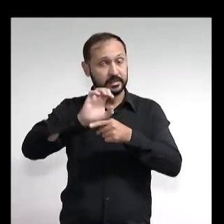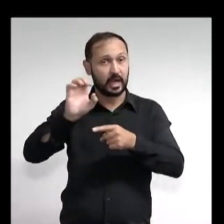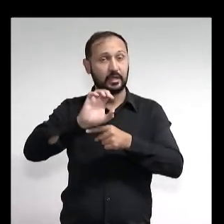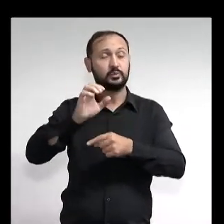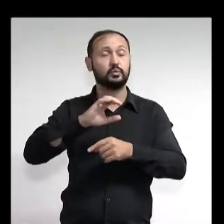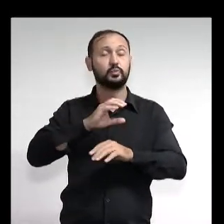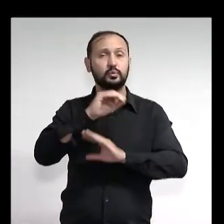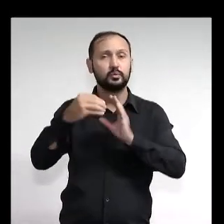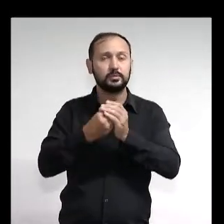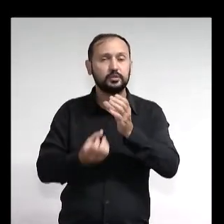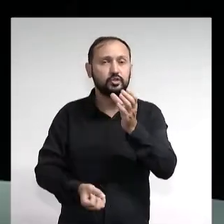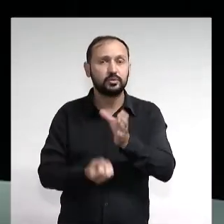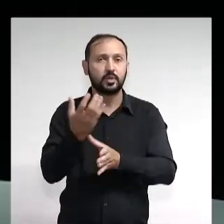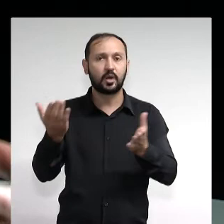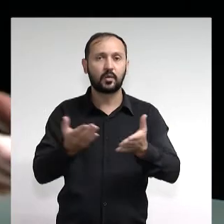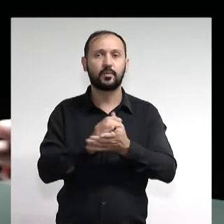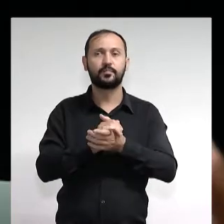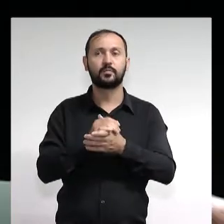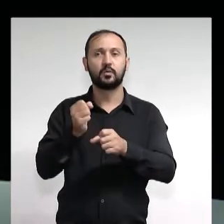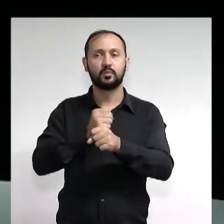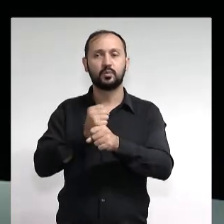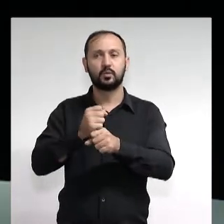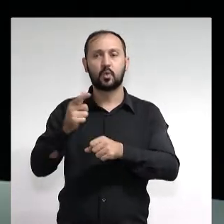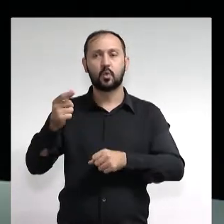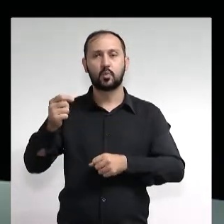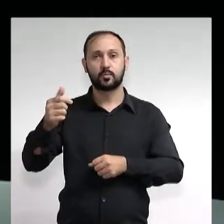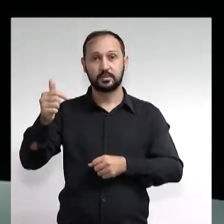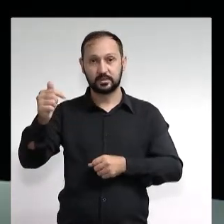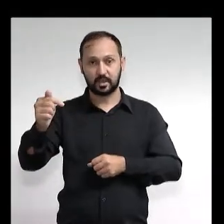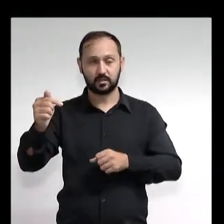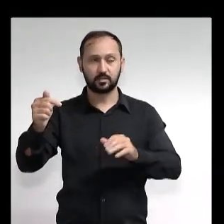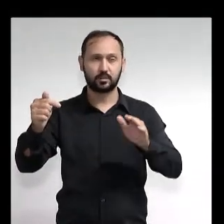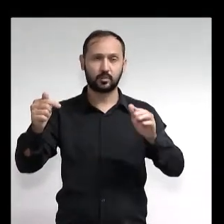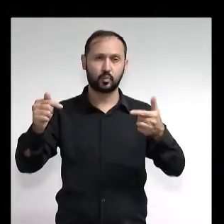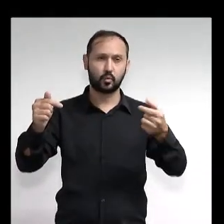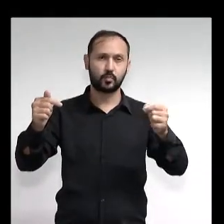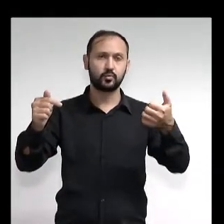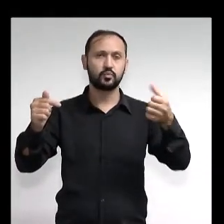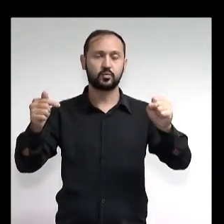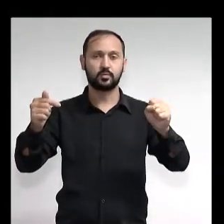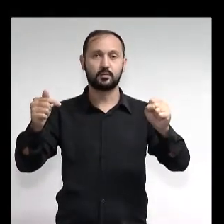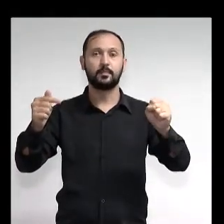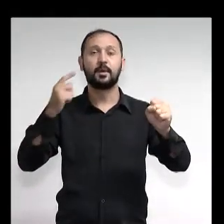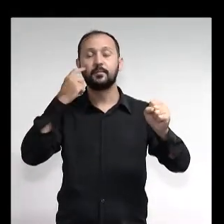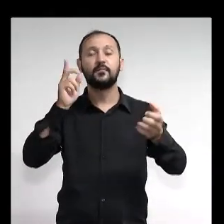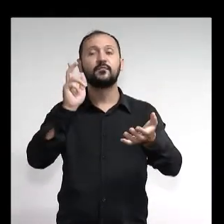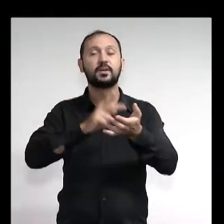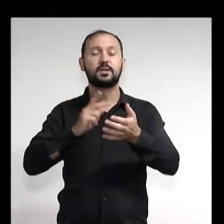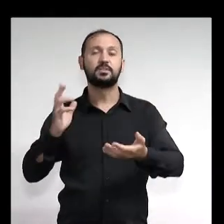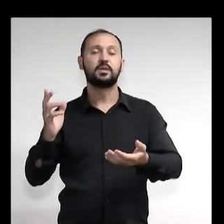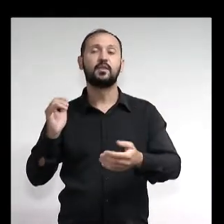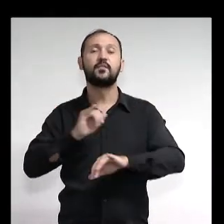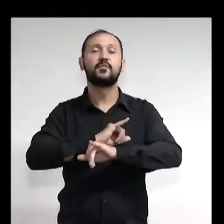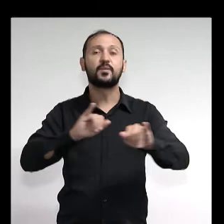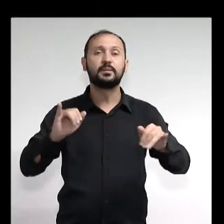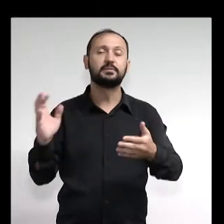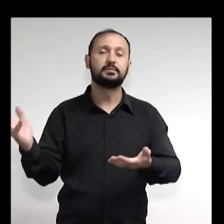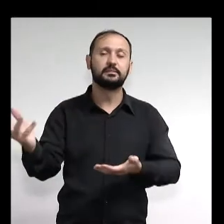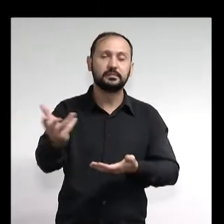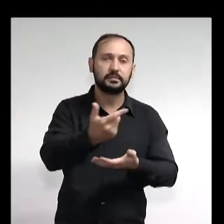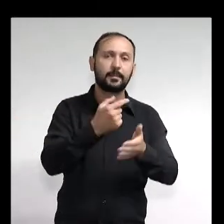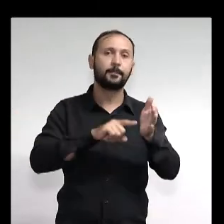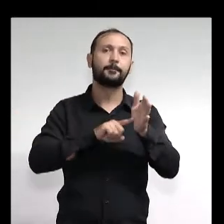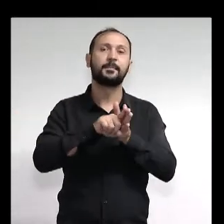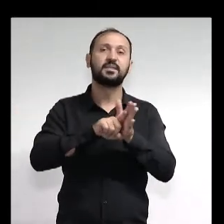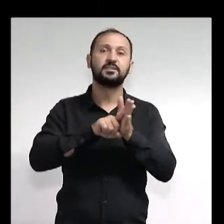em todos os estados. Então, eu pus esse referencial 2007 a 2018 na perspectiva